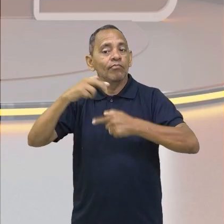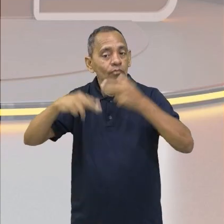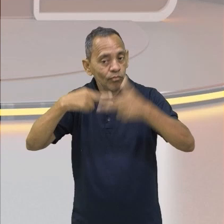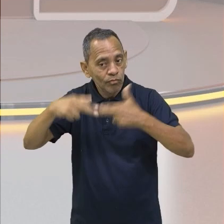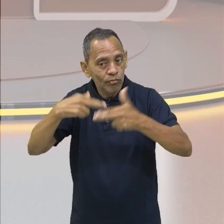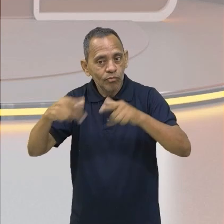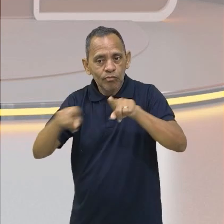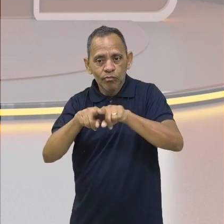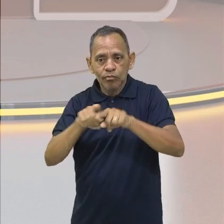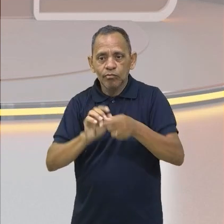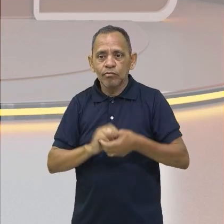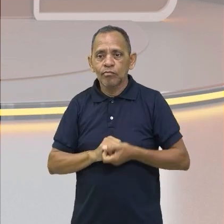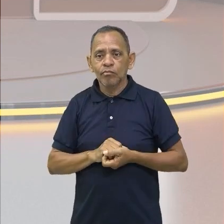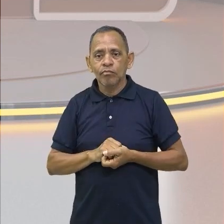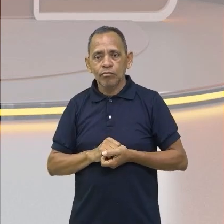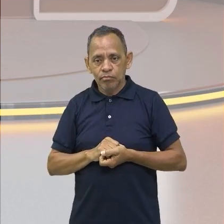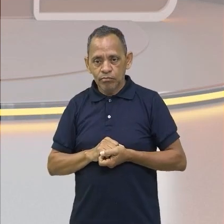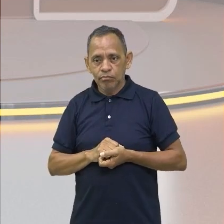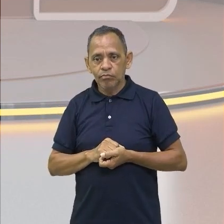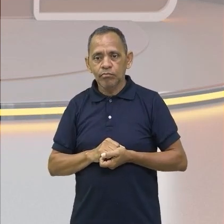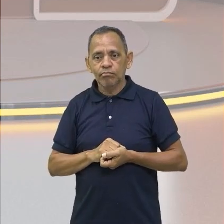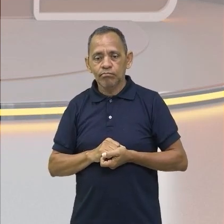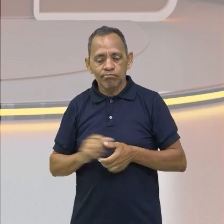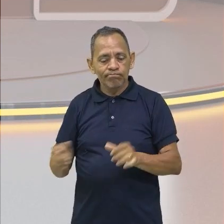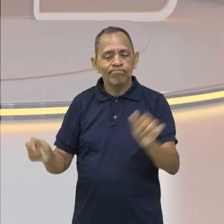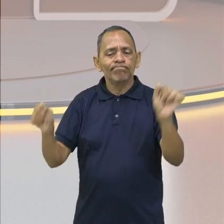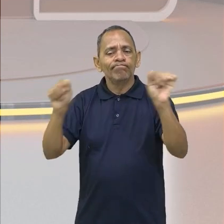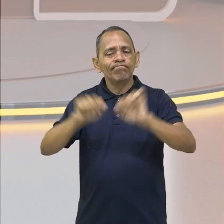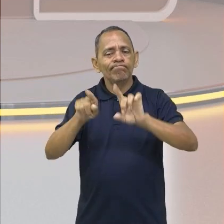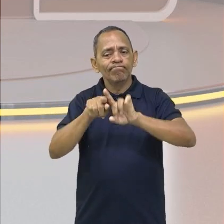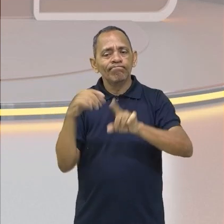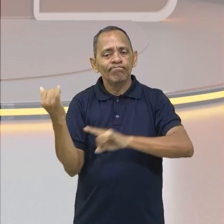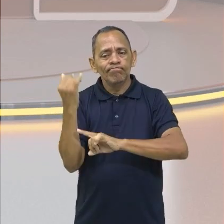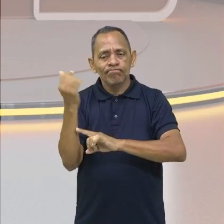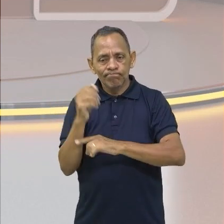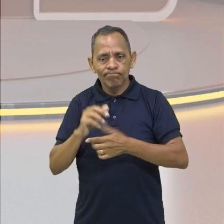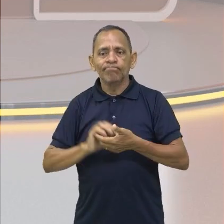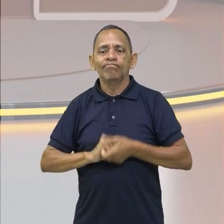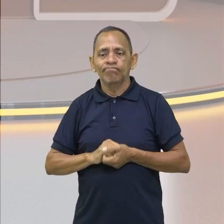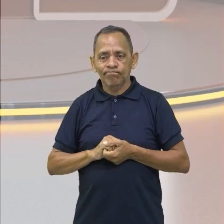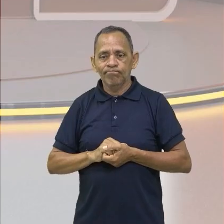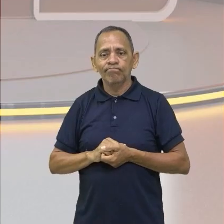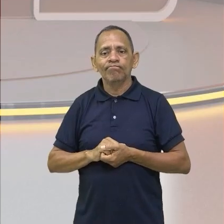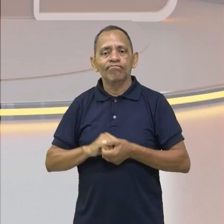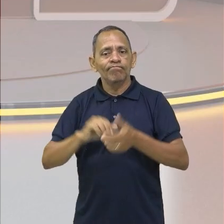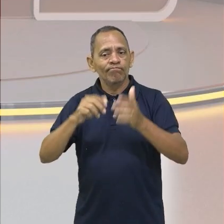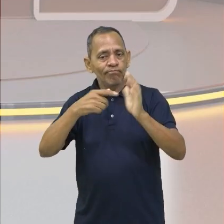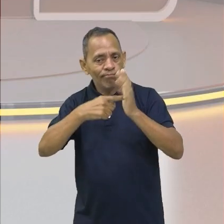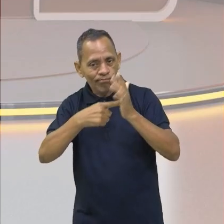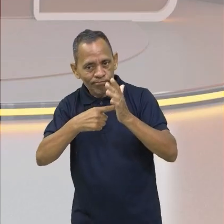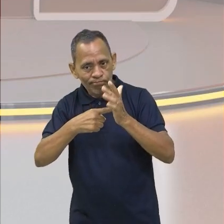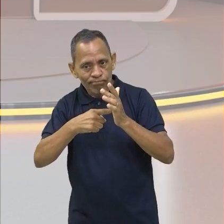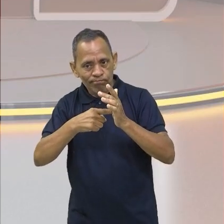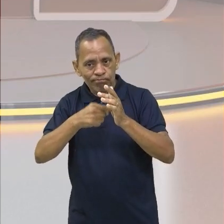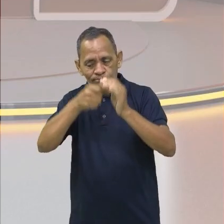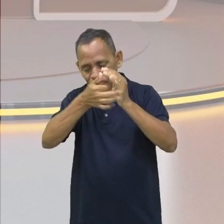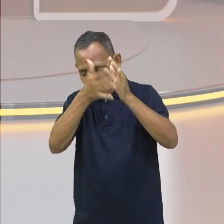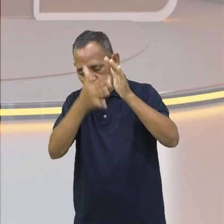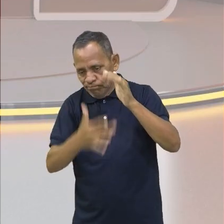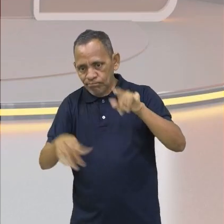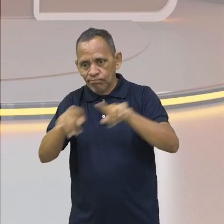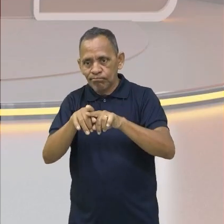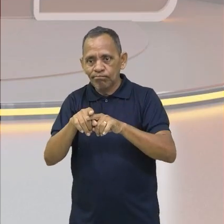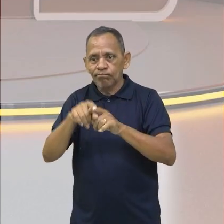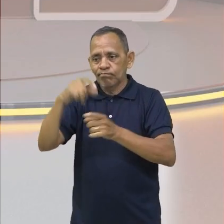também, ela tem um potencial importante de recursos renováveis, com a hidroeletricidade, com a energia solar, com